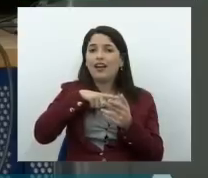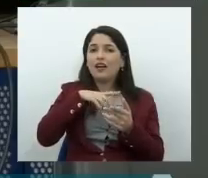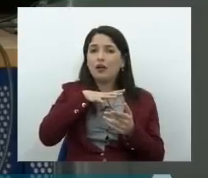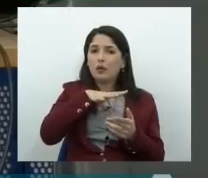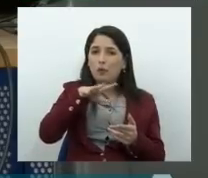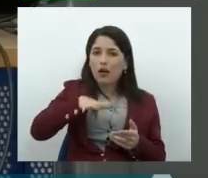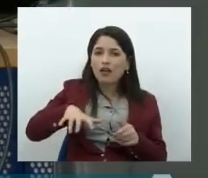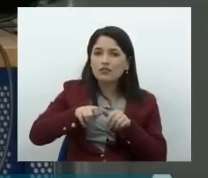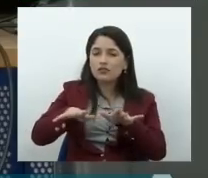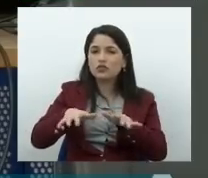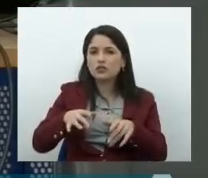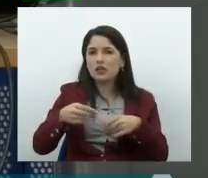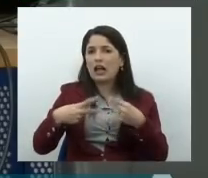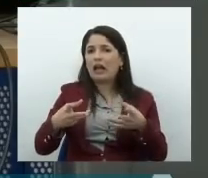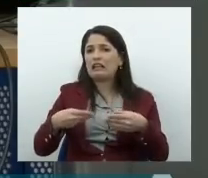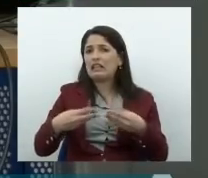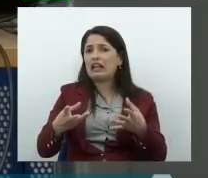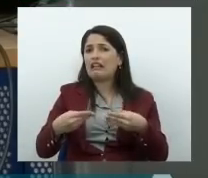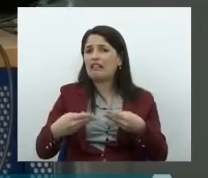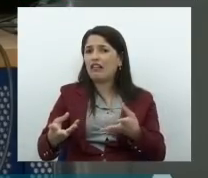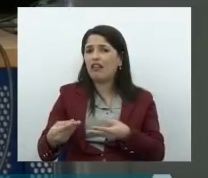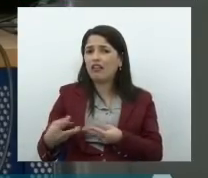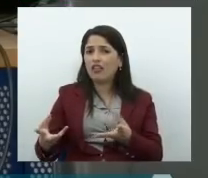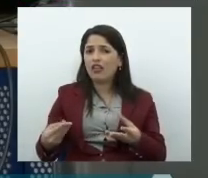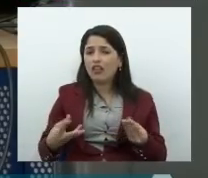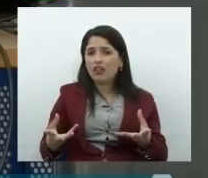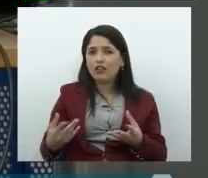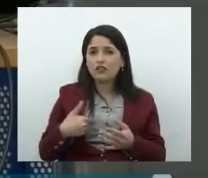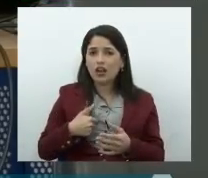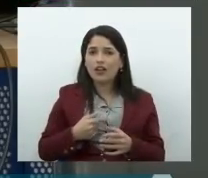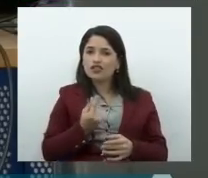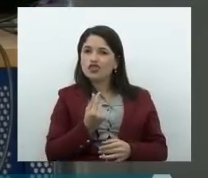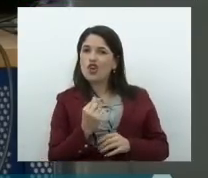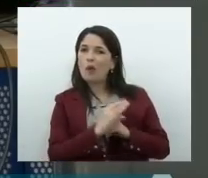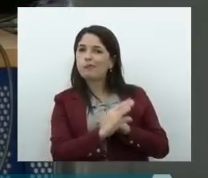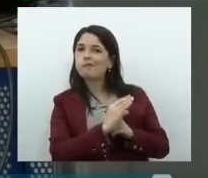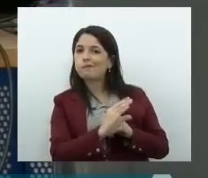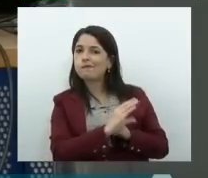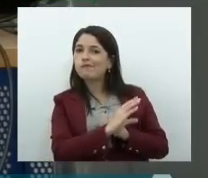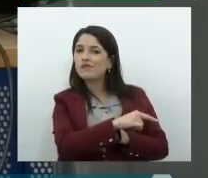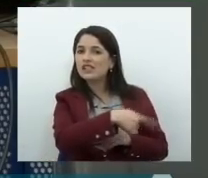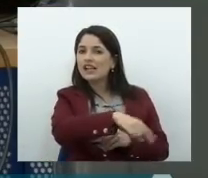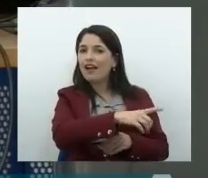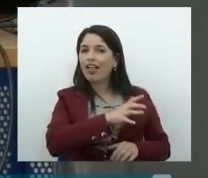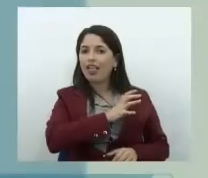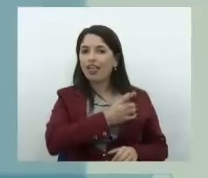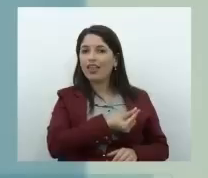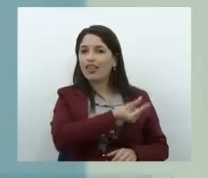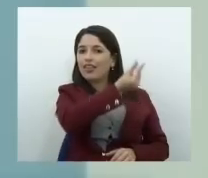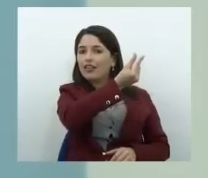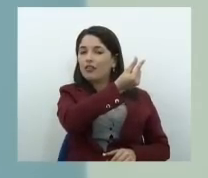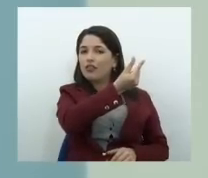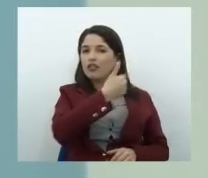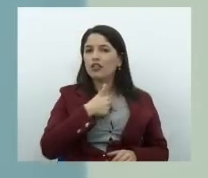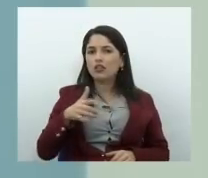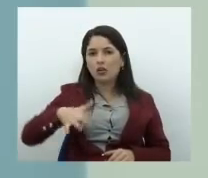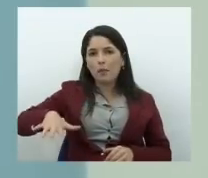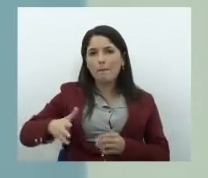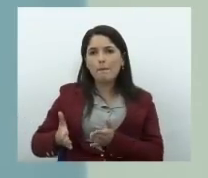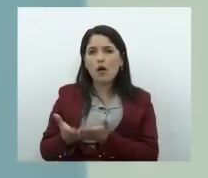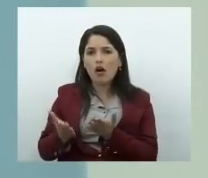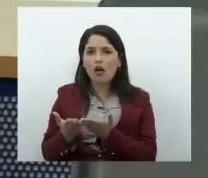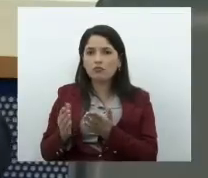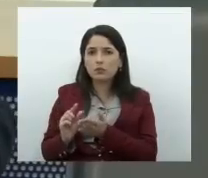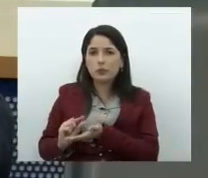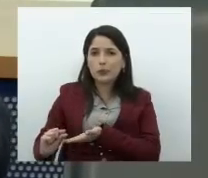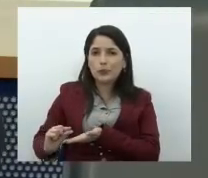a troco de enriquecer alguns em detrimento de muitos pobres do nosso município? Candidato, o senhor tem 1 minuto e meio para a resposta. Eu